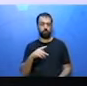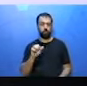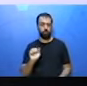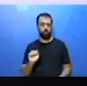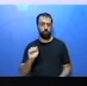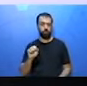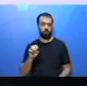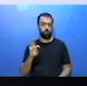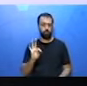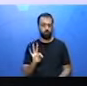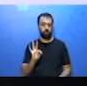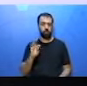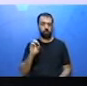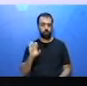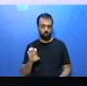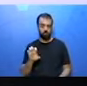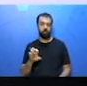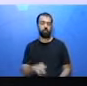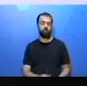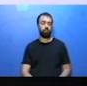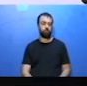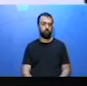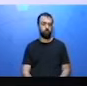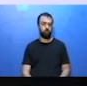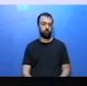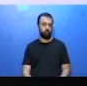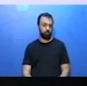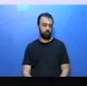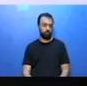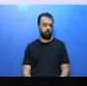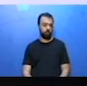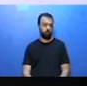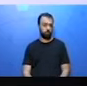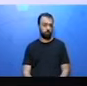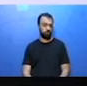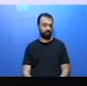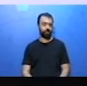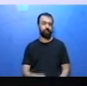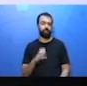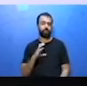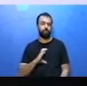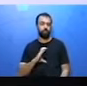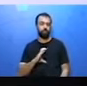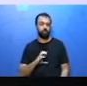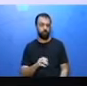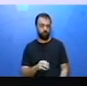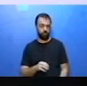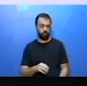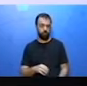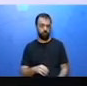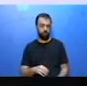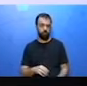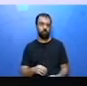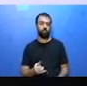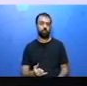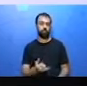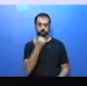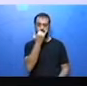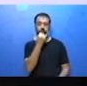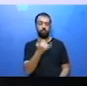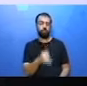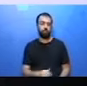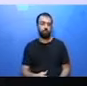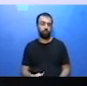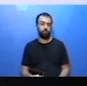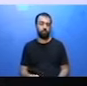aborda a questão do impacto vamos lá a letra c tipo de acidente